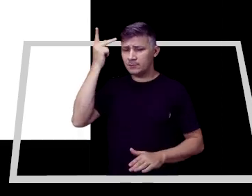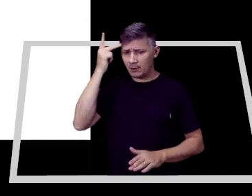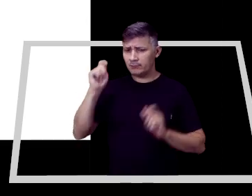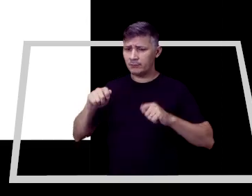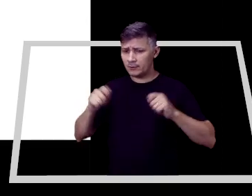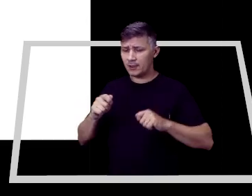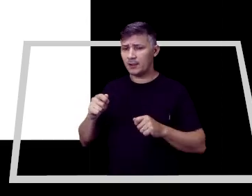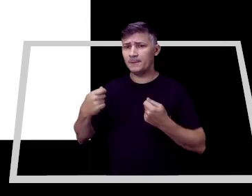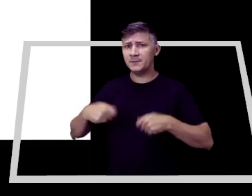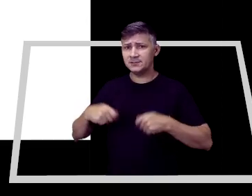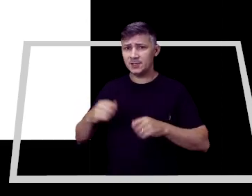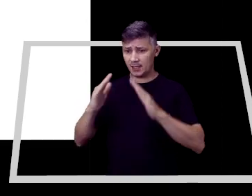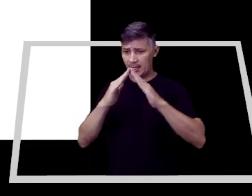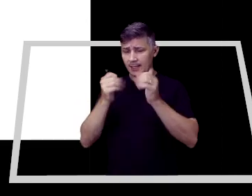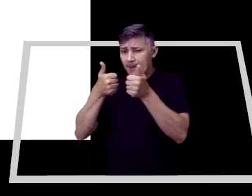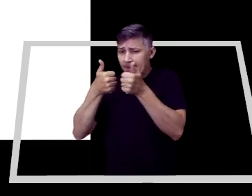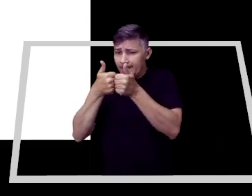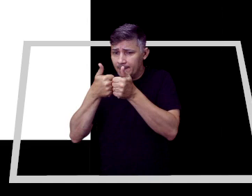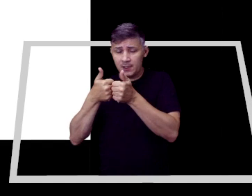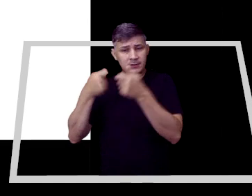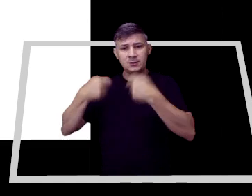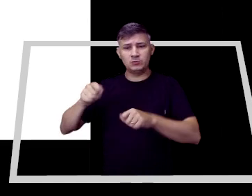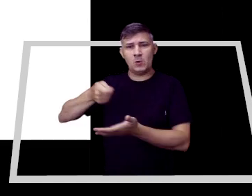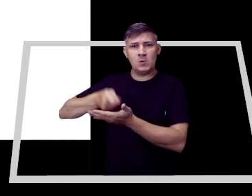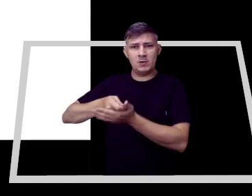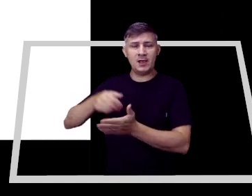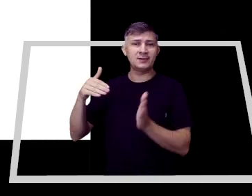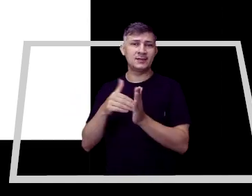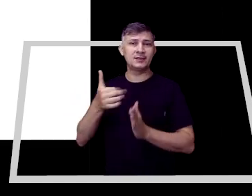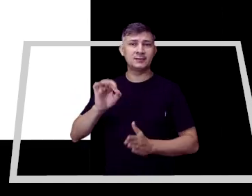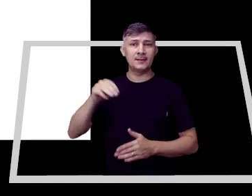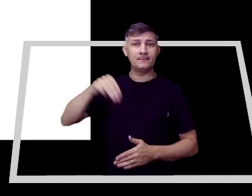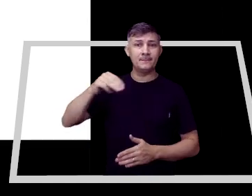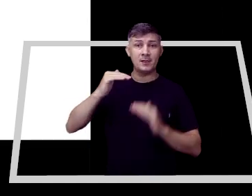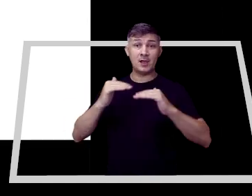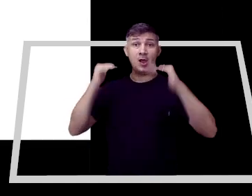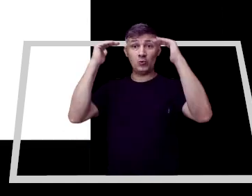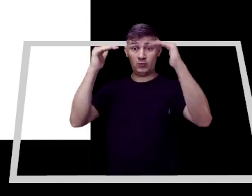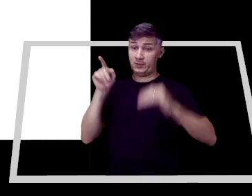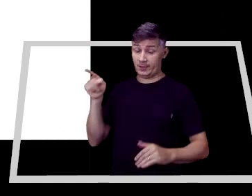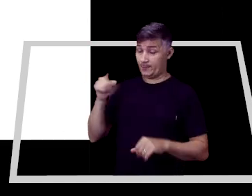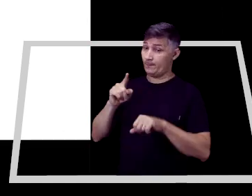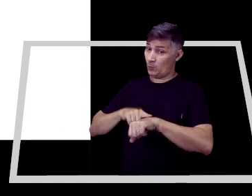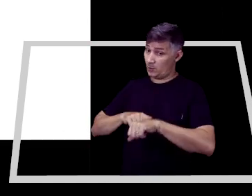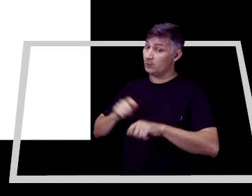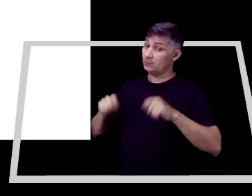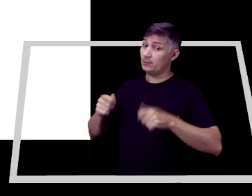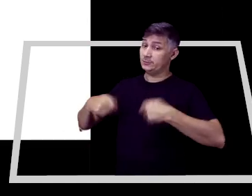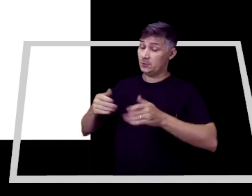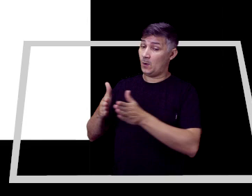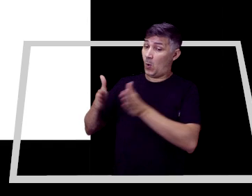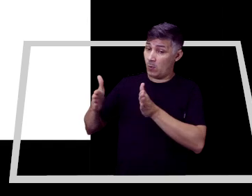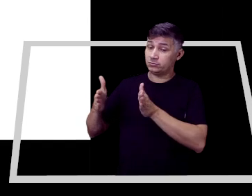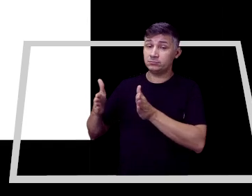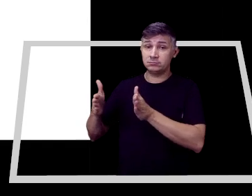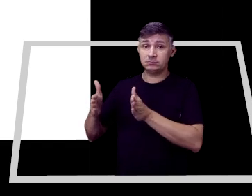permite a casa não ter mais o recuo obrigatório até 10 metros de altura. Nesse momento, ainda era obrigatório um recuo obrigatório,